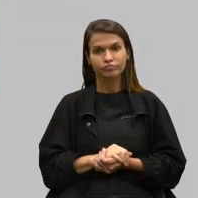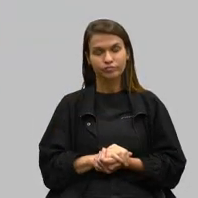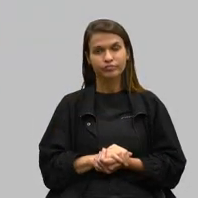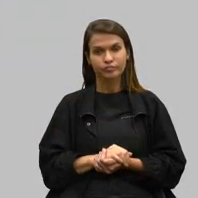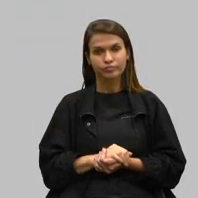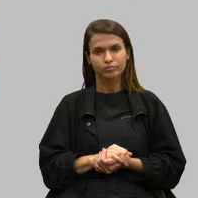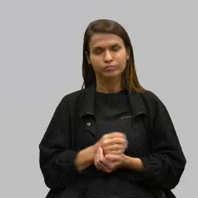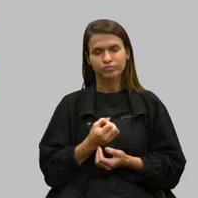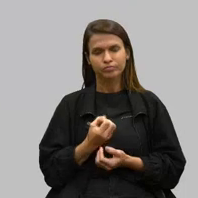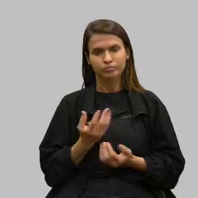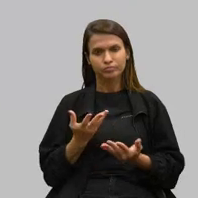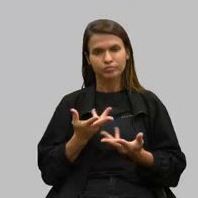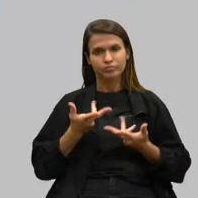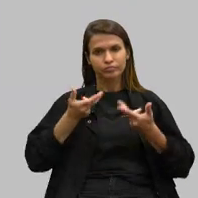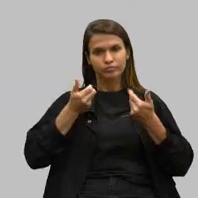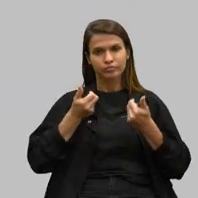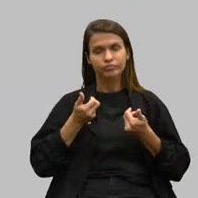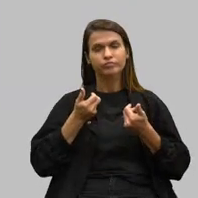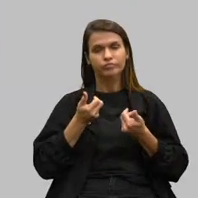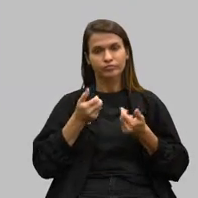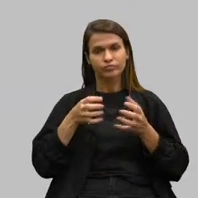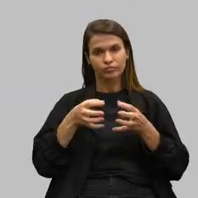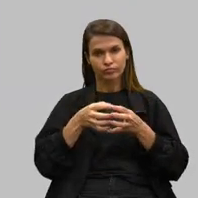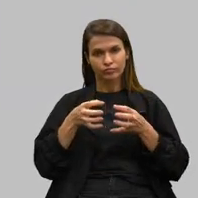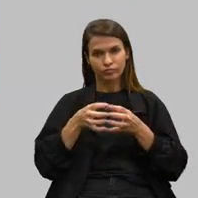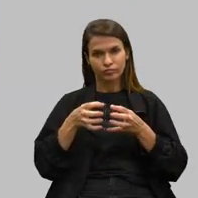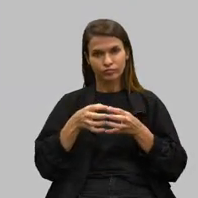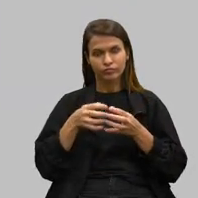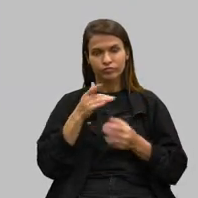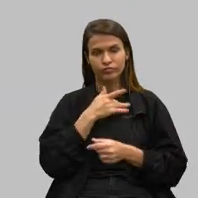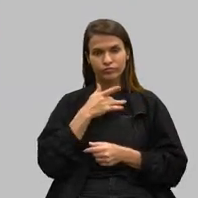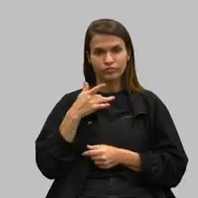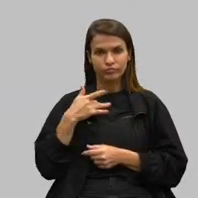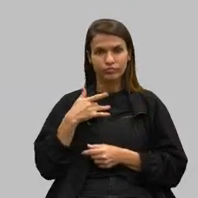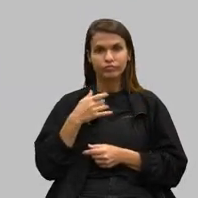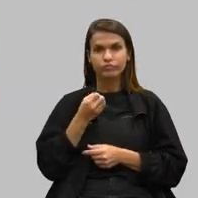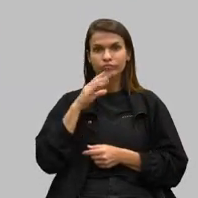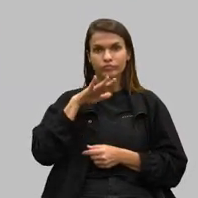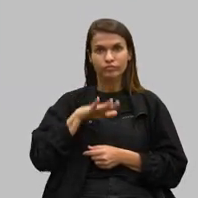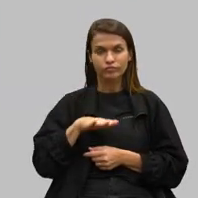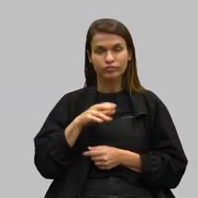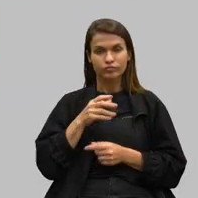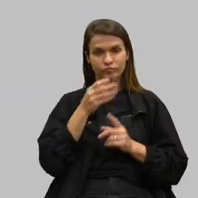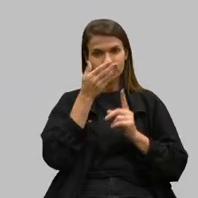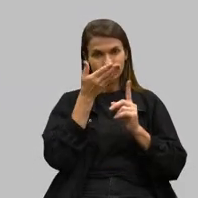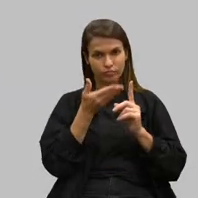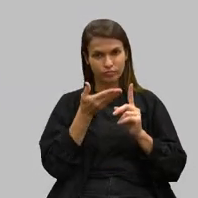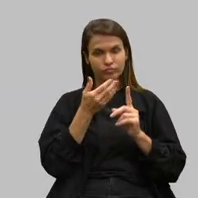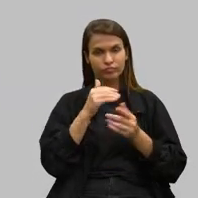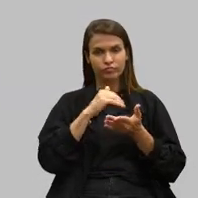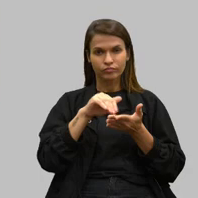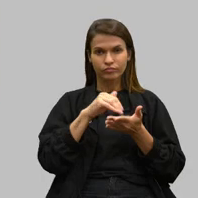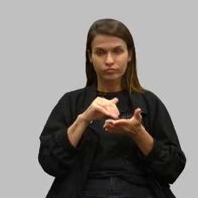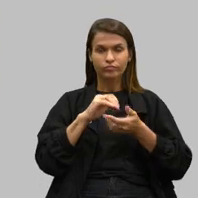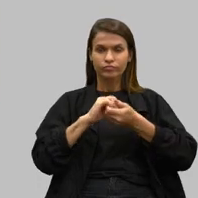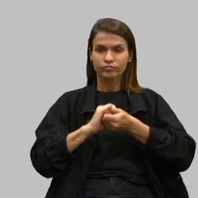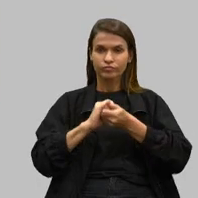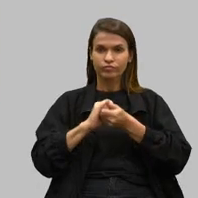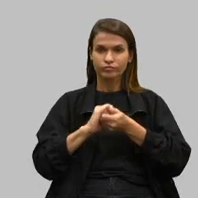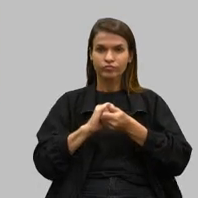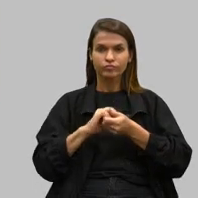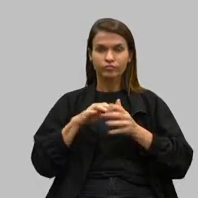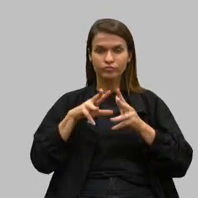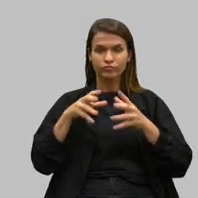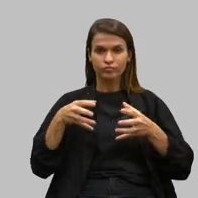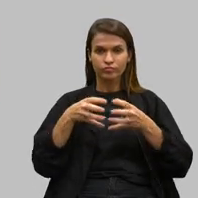qualificado aqui o nosso quórum na Comissão de Saúde. E muito boa tarde ao senhor secretário, estendo também os cumprimentos à sua equipe, à